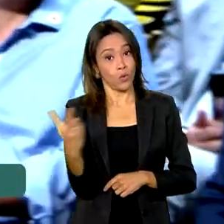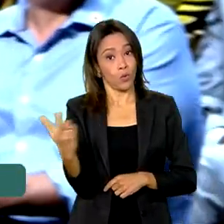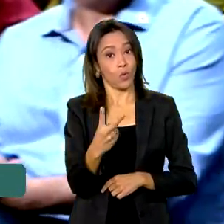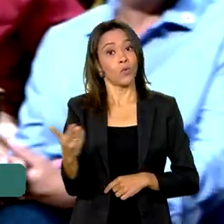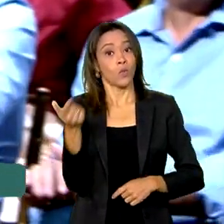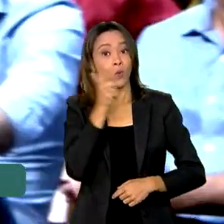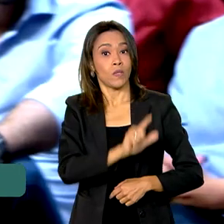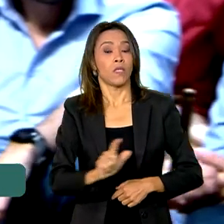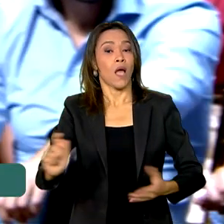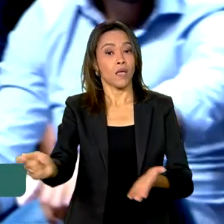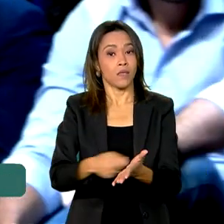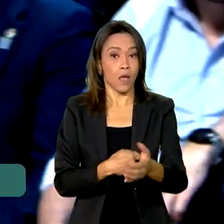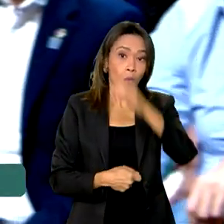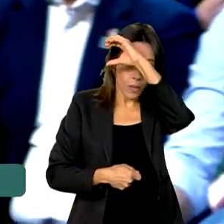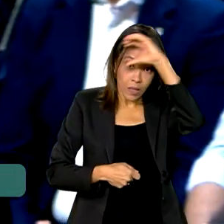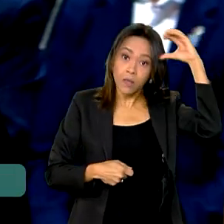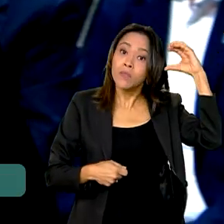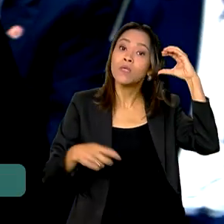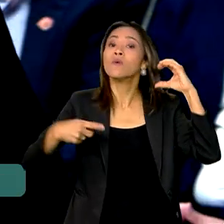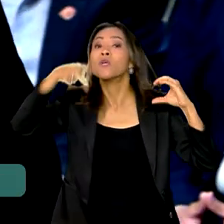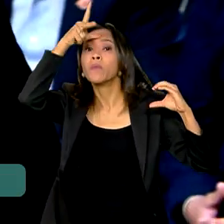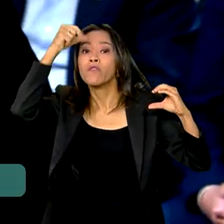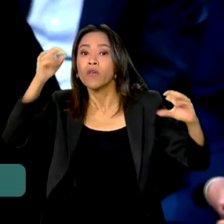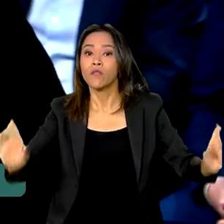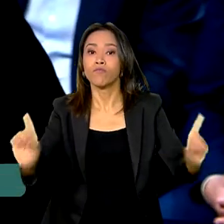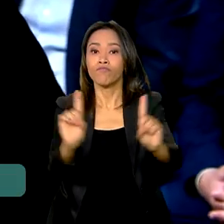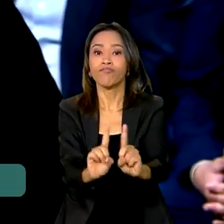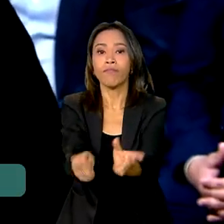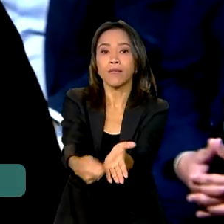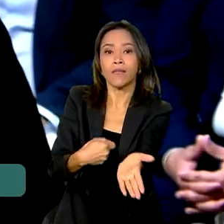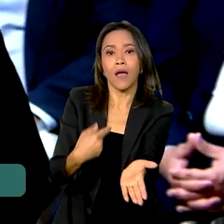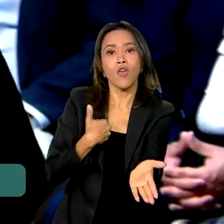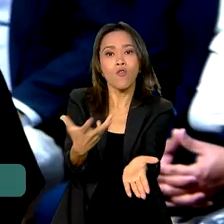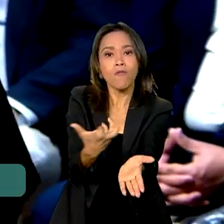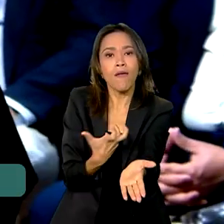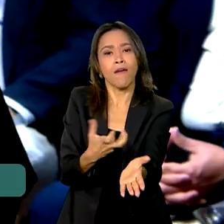assinar. Porque o que eu quero é educar esse povo.